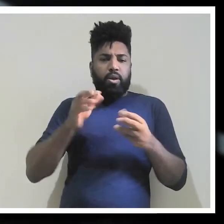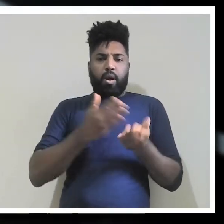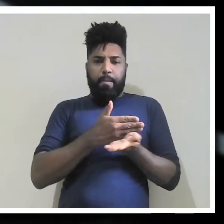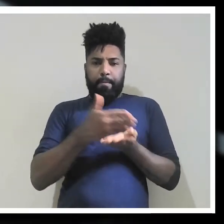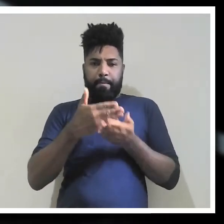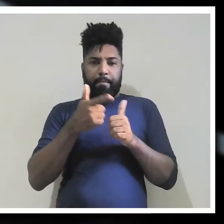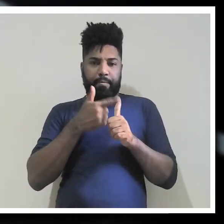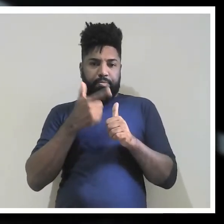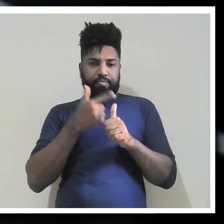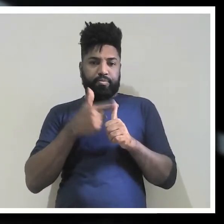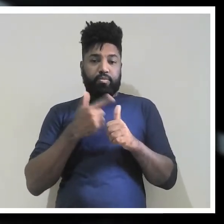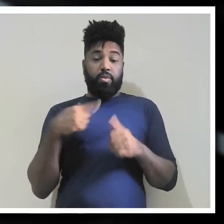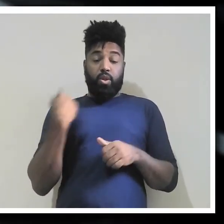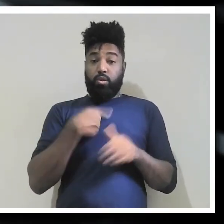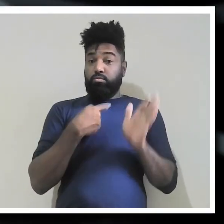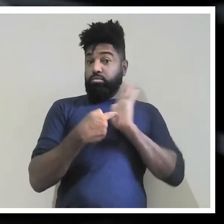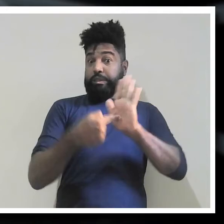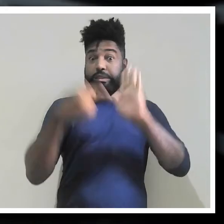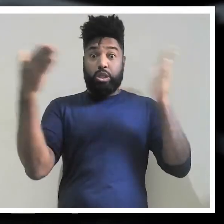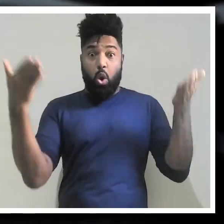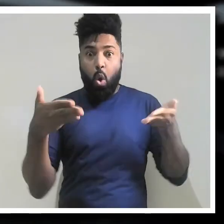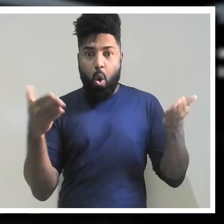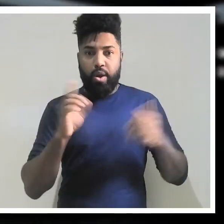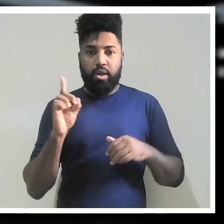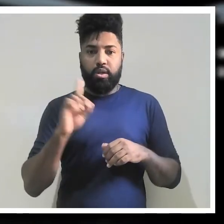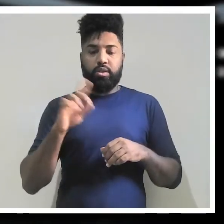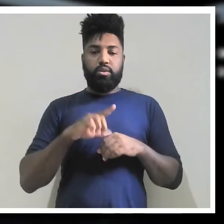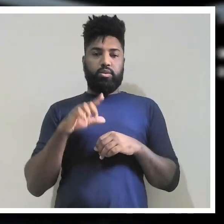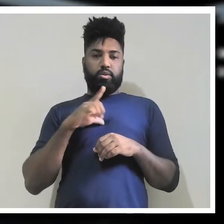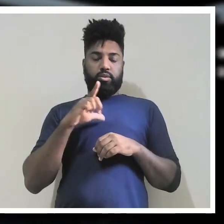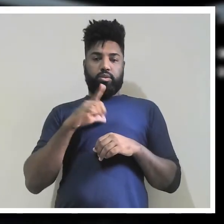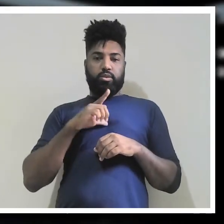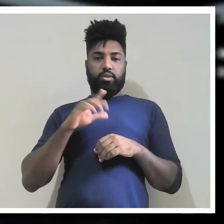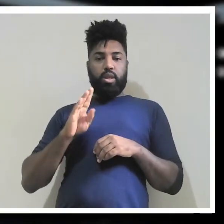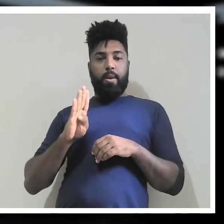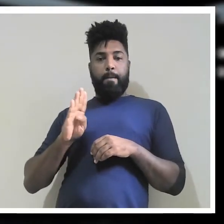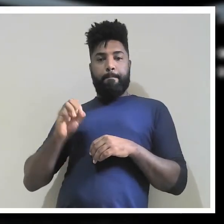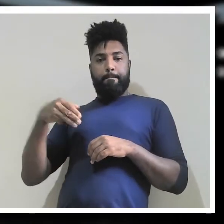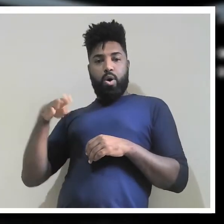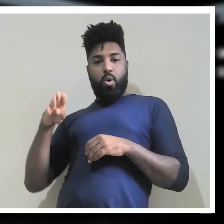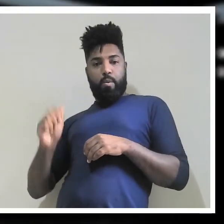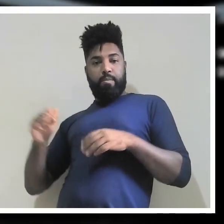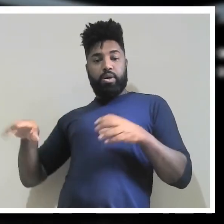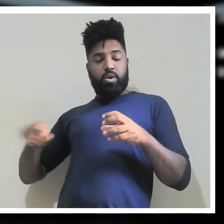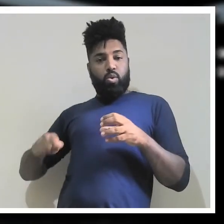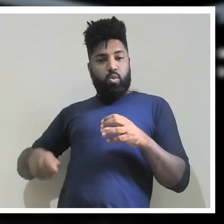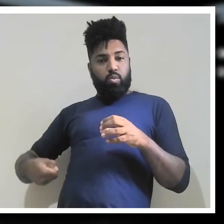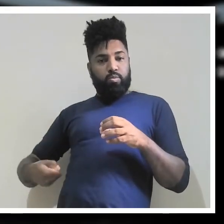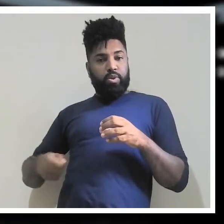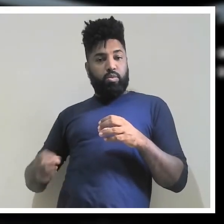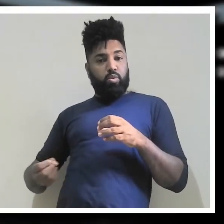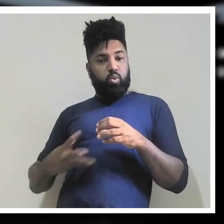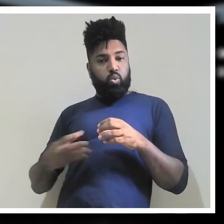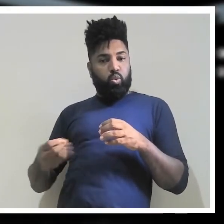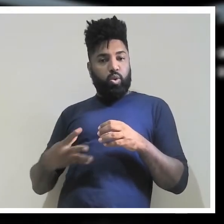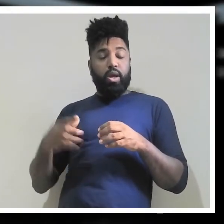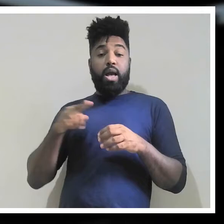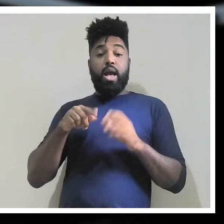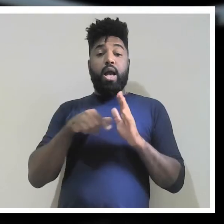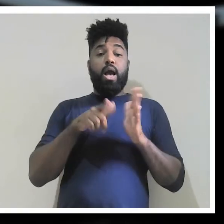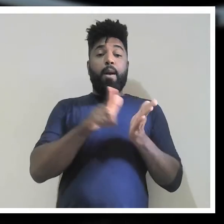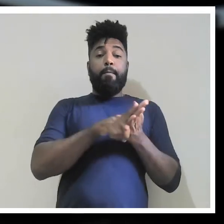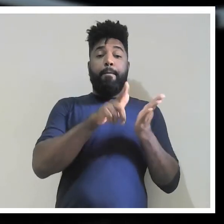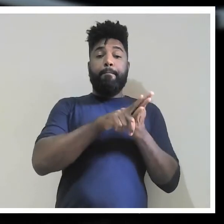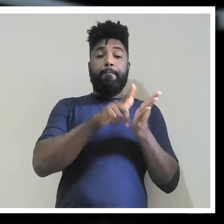passo, claro, a gente não está mostrando agora, mas é acionar a bomba de vácuo ou a trompa de vácuo e depois molhar o filtro de papel para que ele